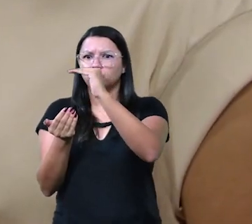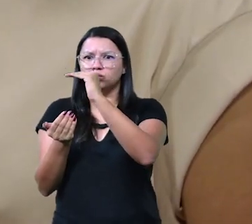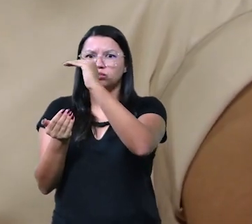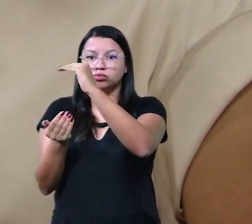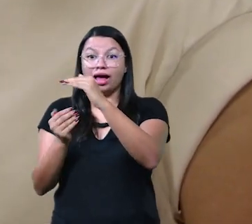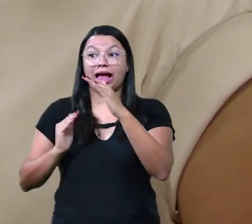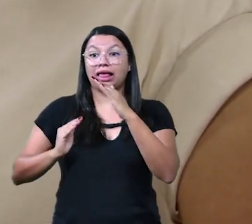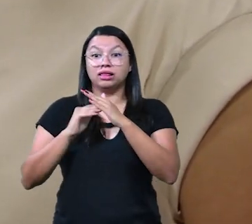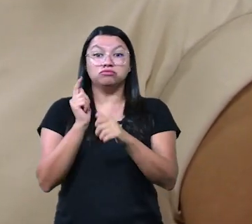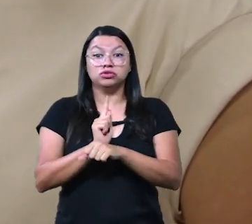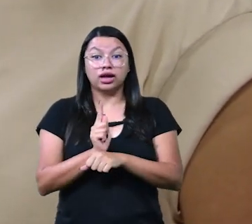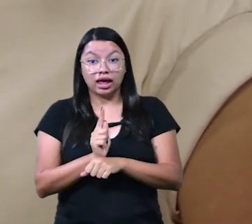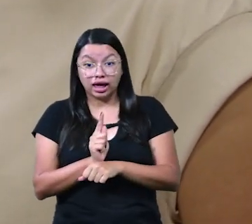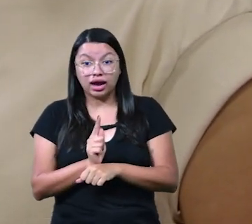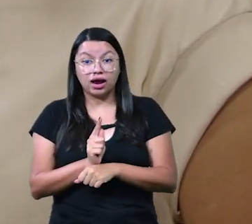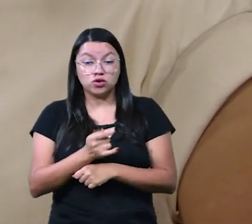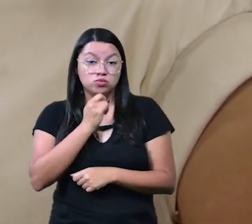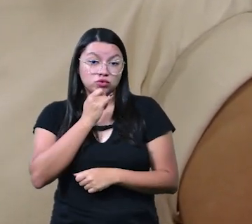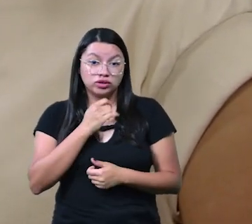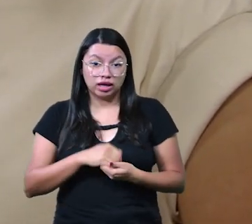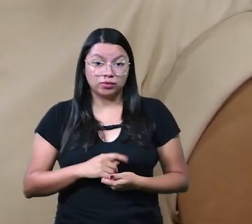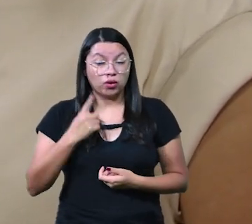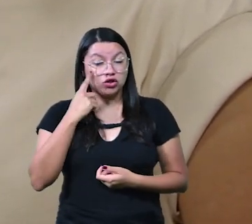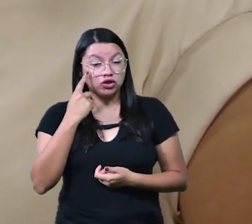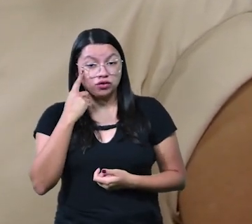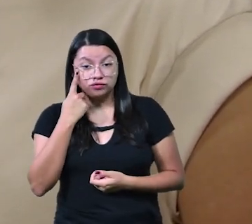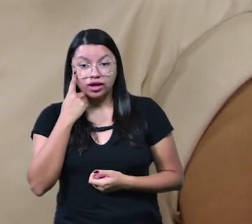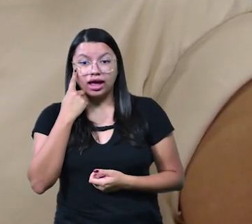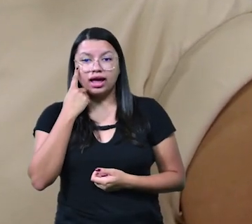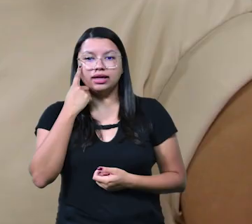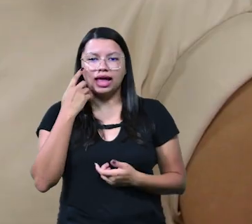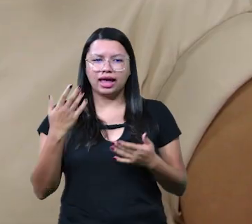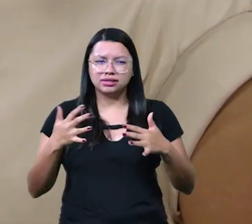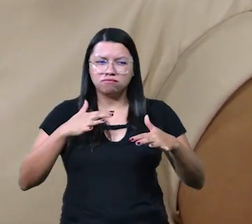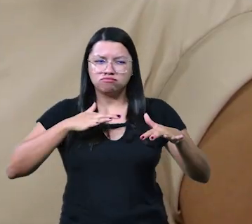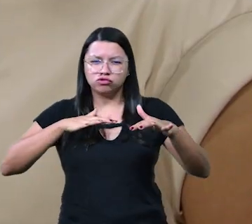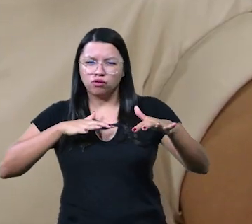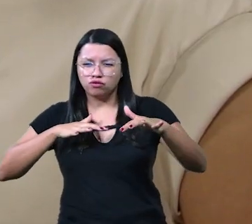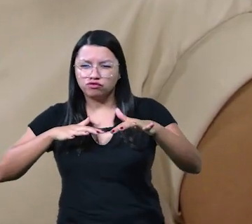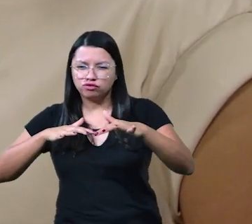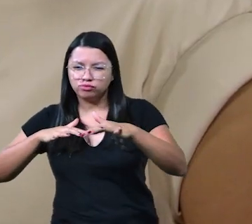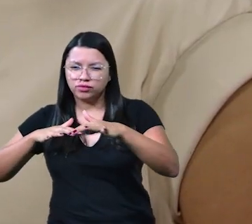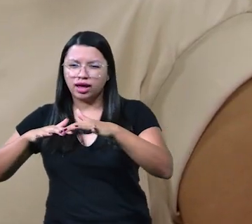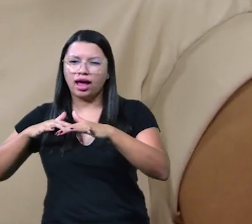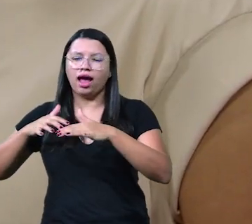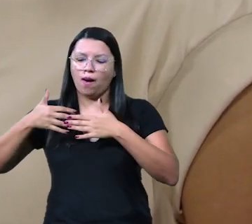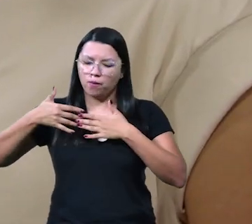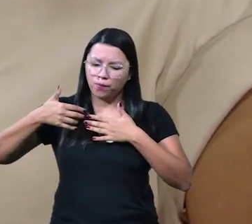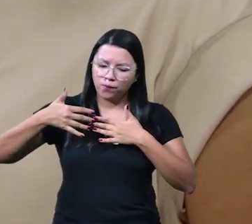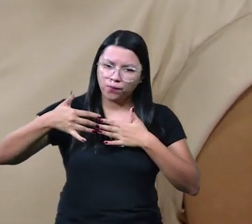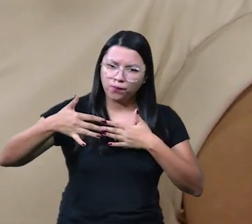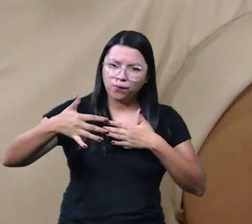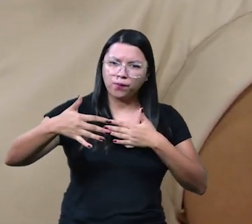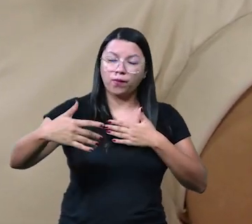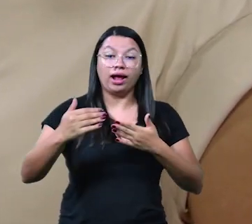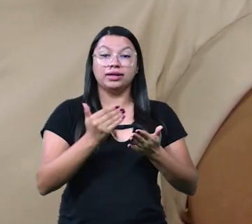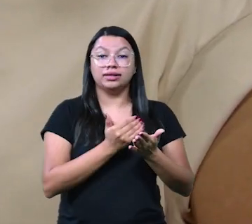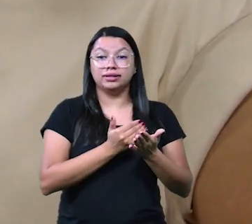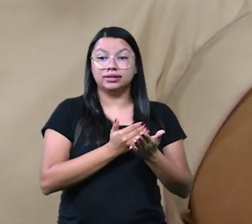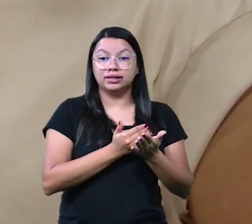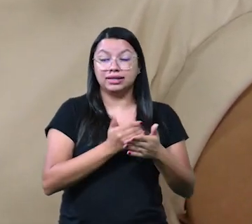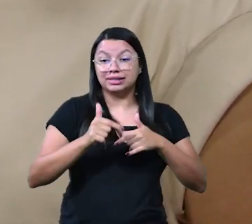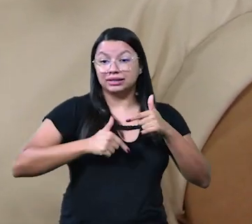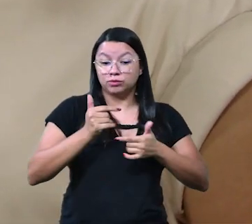gente vê que é muito fluido esse movimento da carreira inicial para um cargo